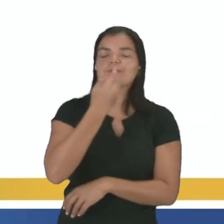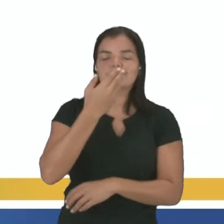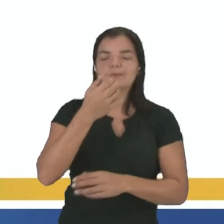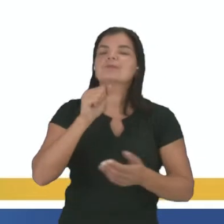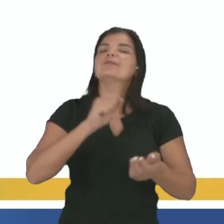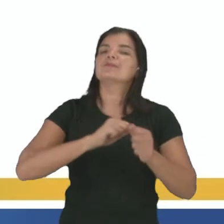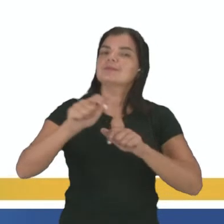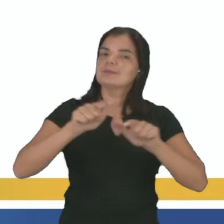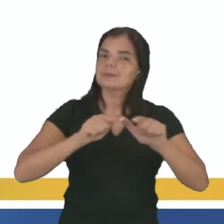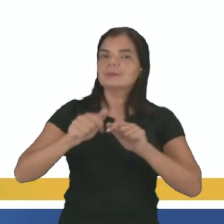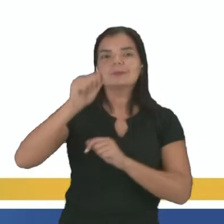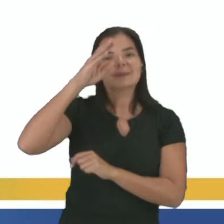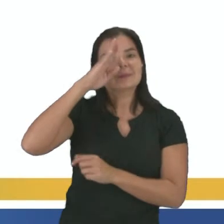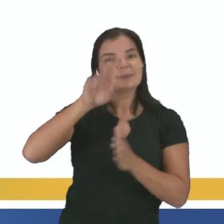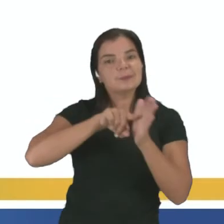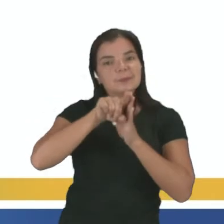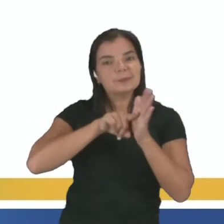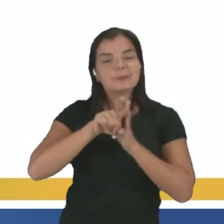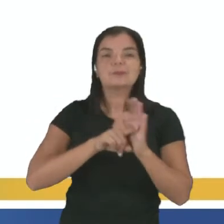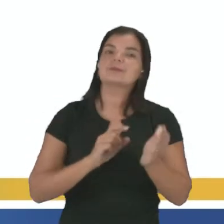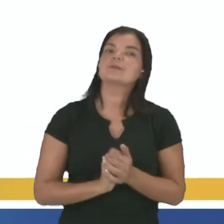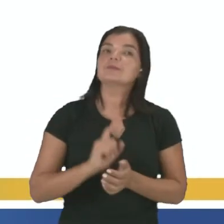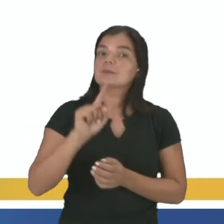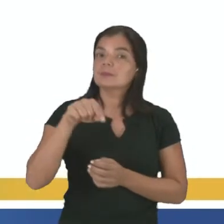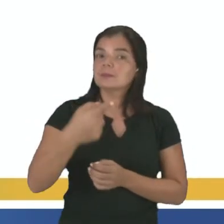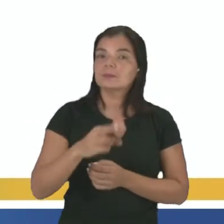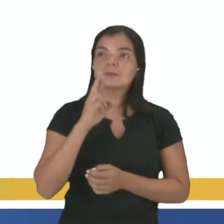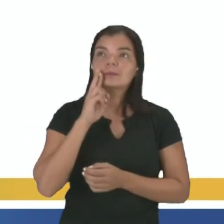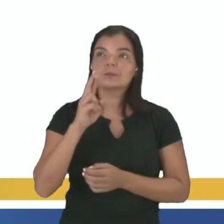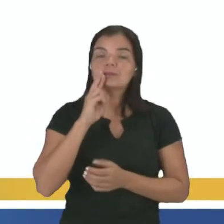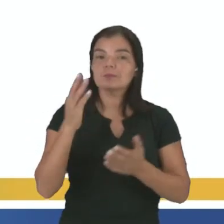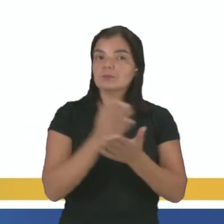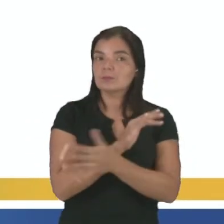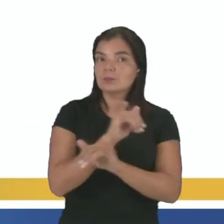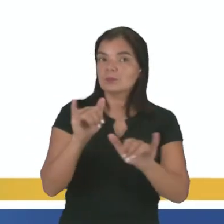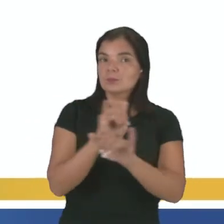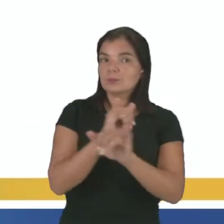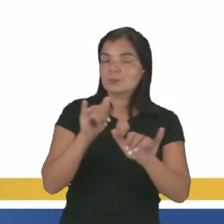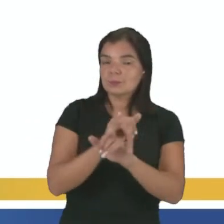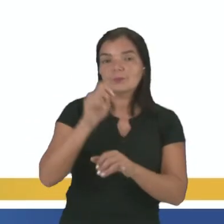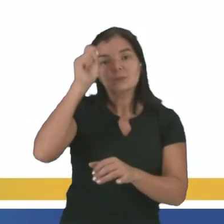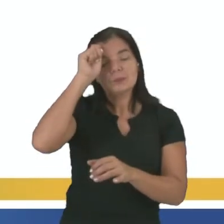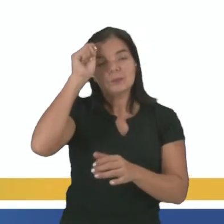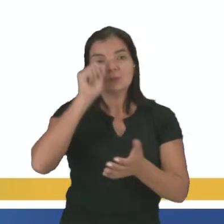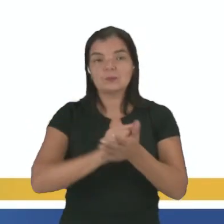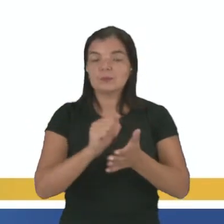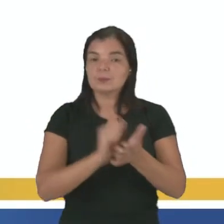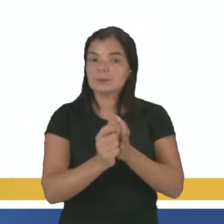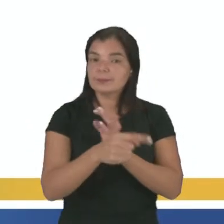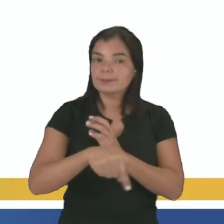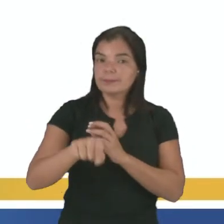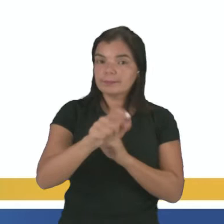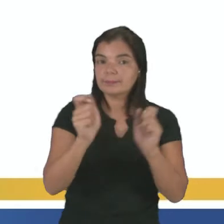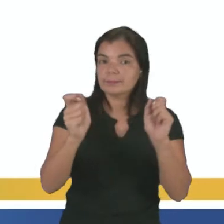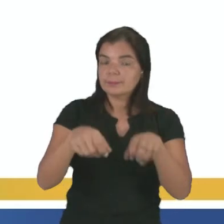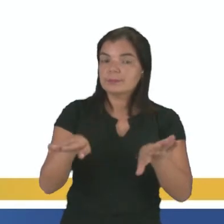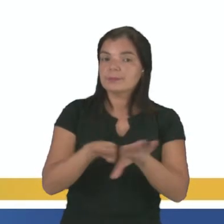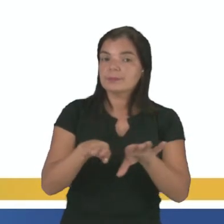trabalhos científicos, tá bom? E depois relate alguns dados da obra do autor, para que você